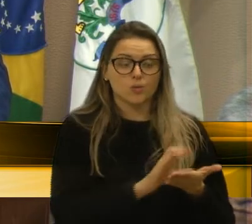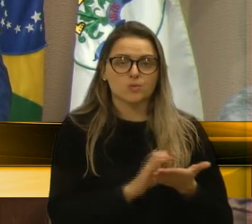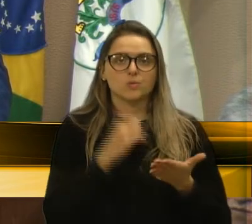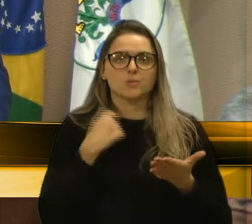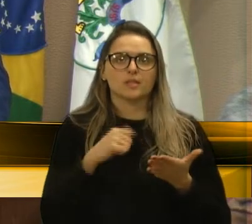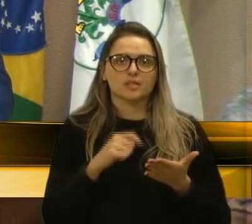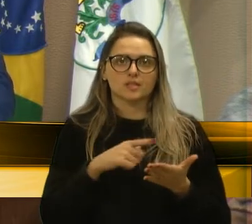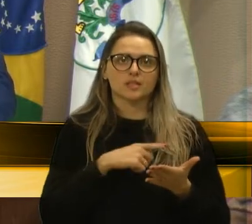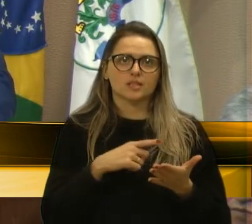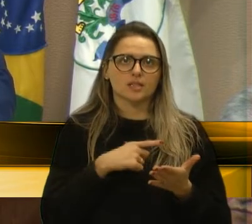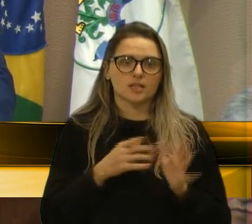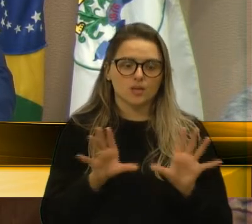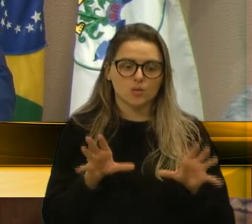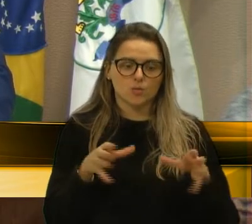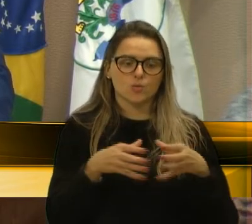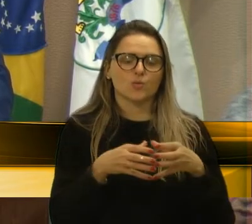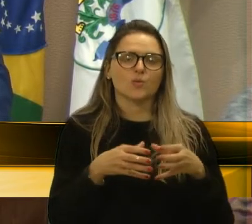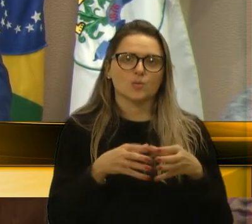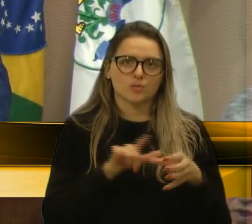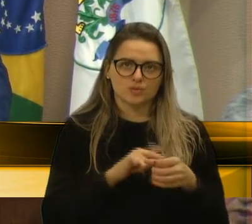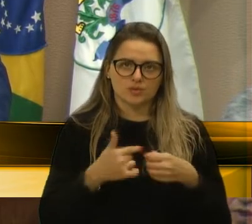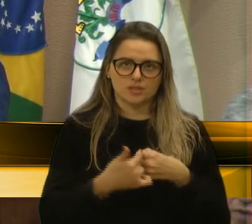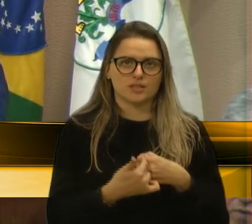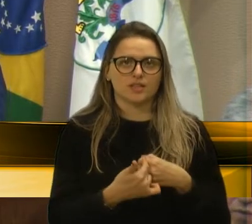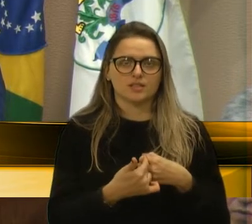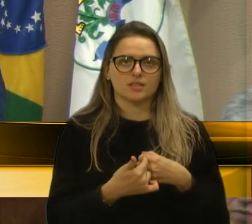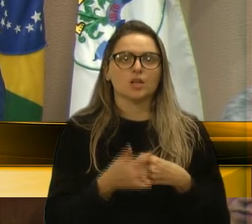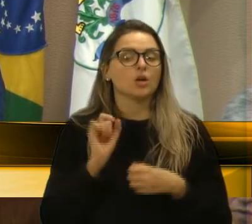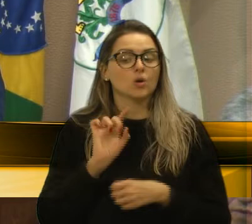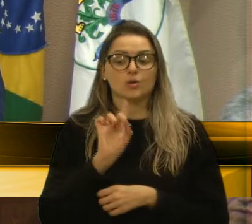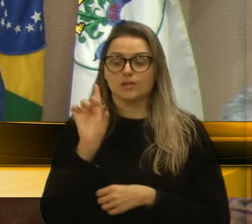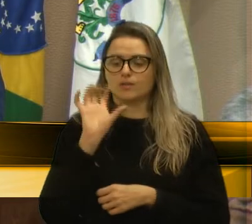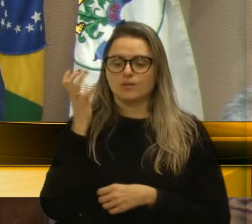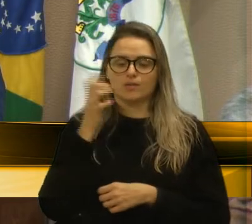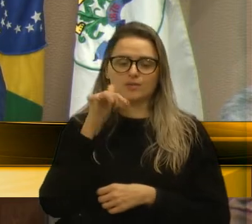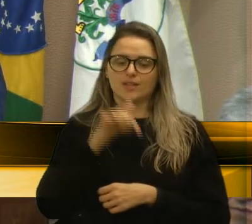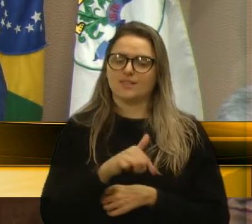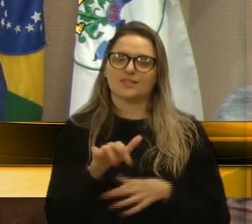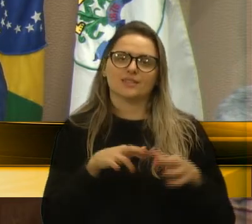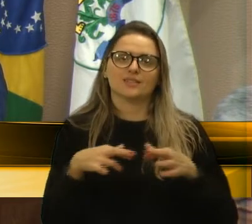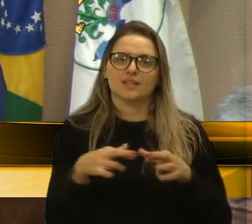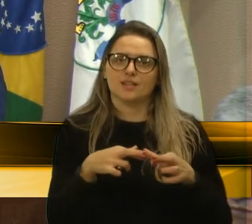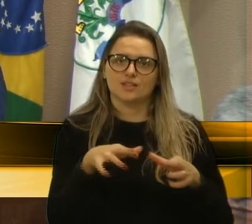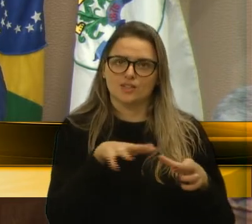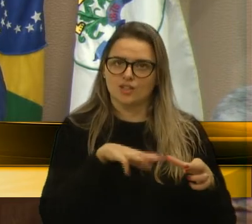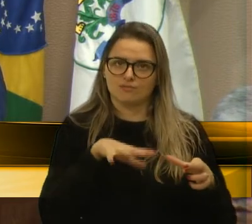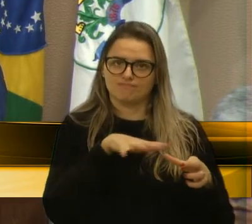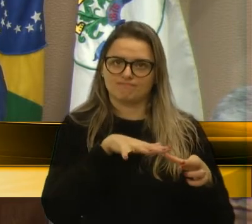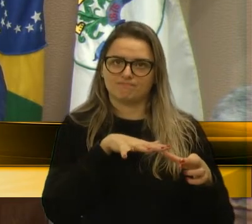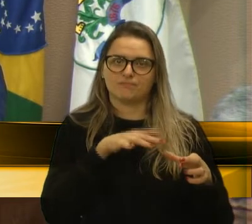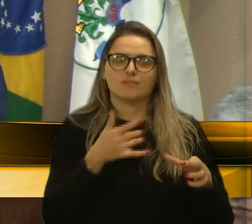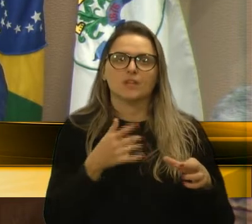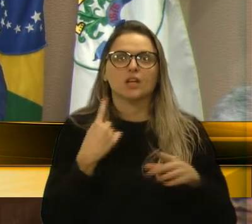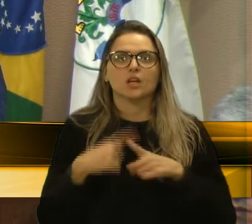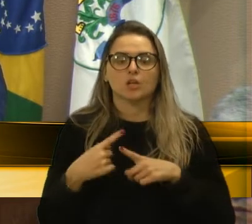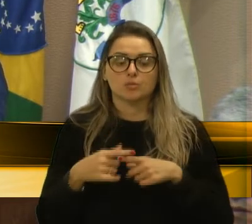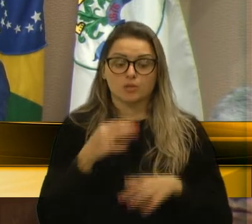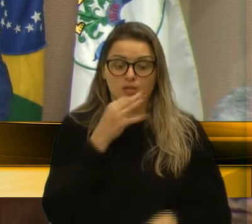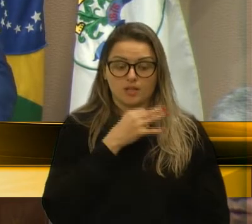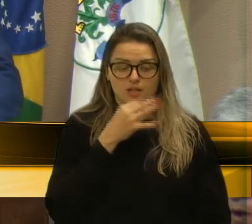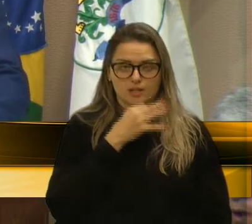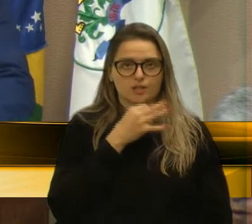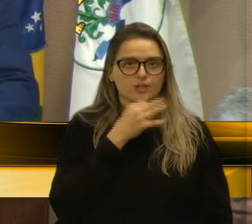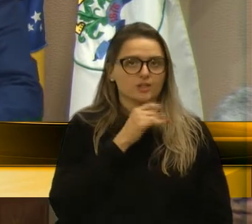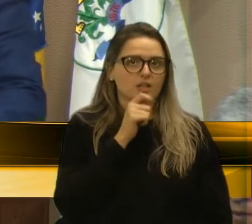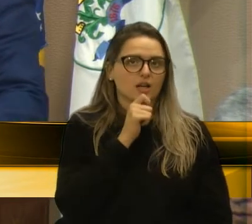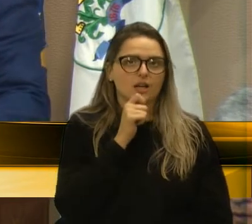acessados por esse conglomerado. O que não vem acontecendo pela nossa região metropolitana. Porque alguns municípios, e entre eles Caxias, ainda